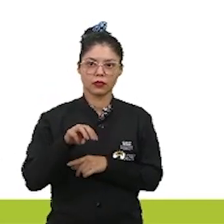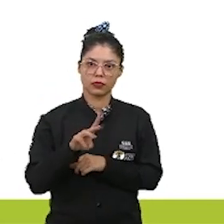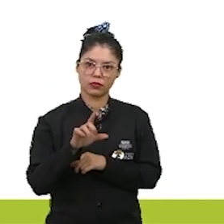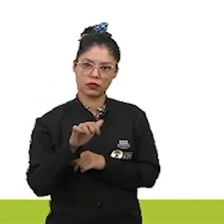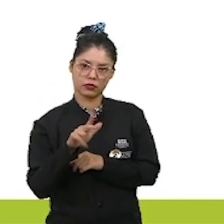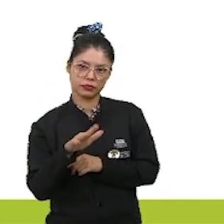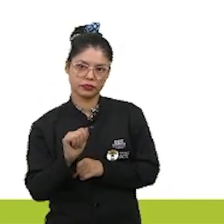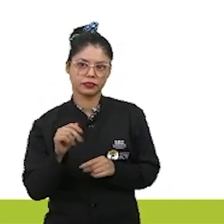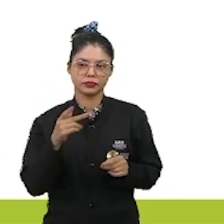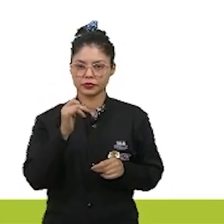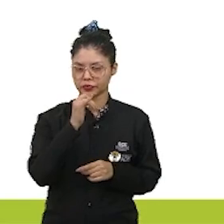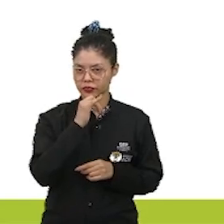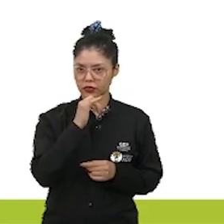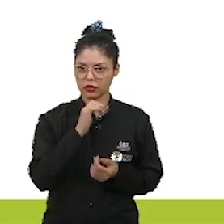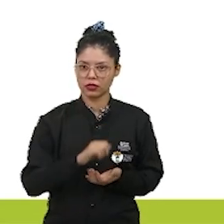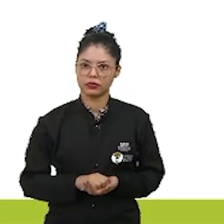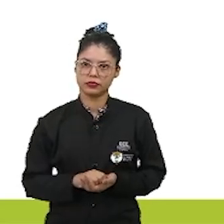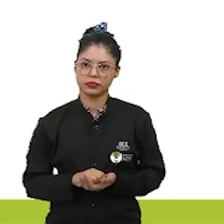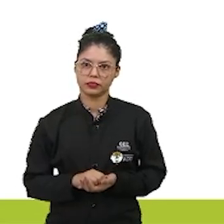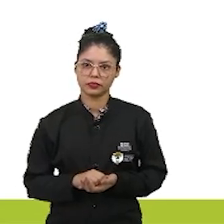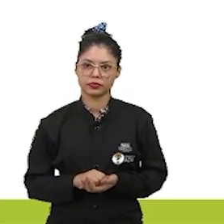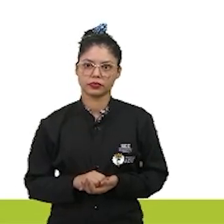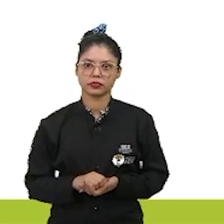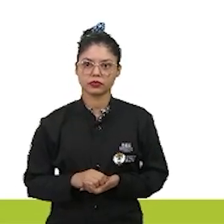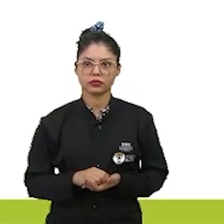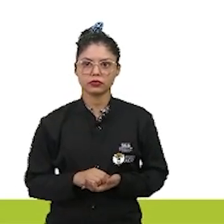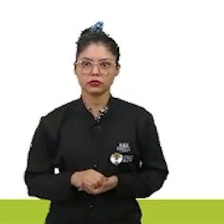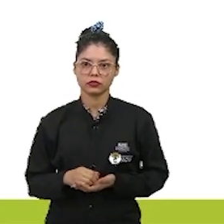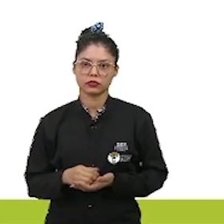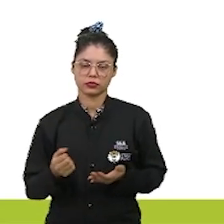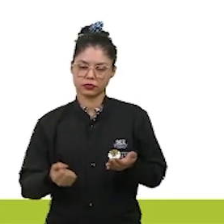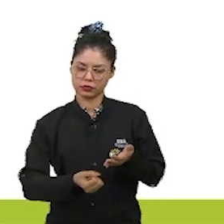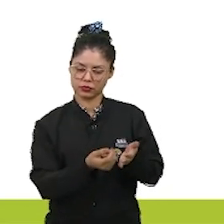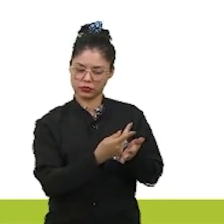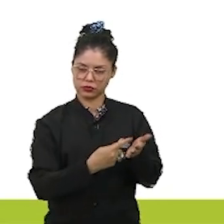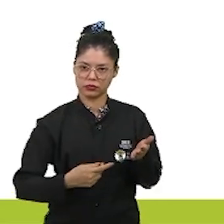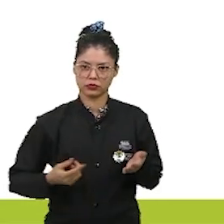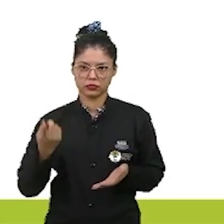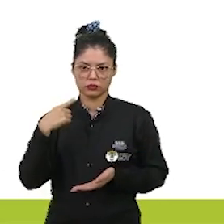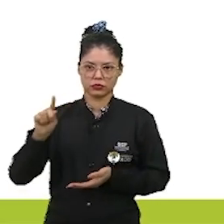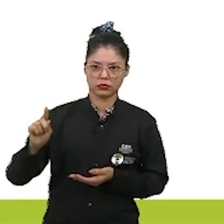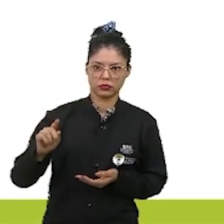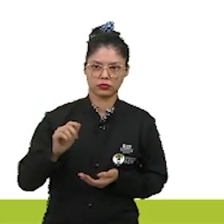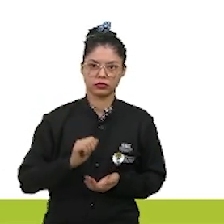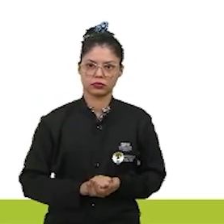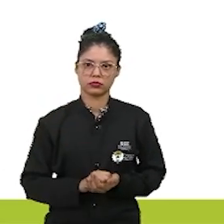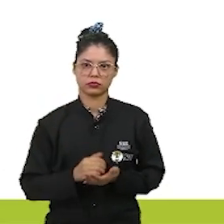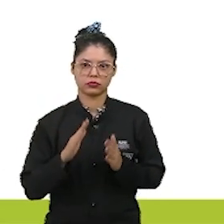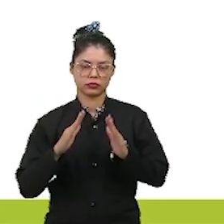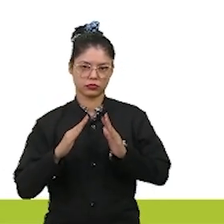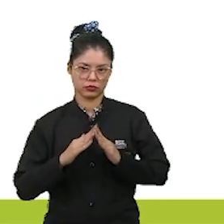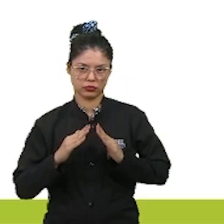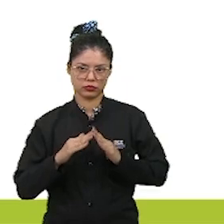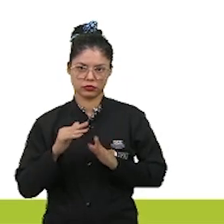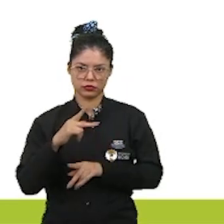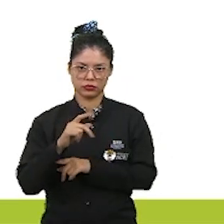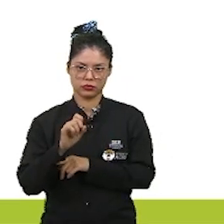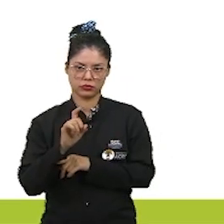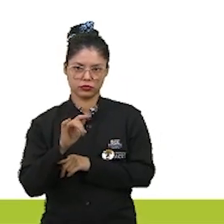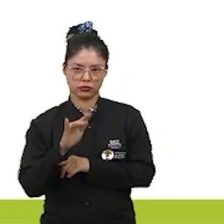aí neste caso? Vamos lá. Manuel Bandeira, no poema Vou-me embora